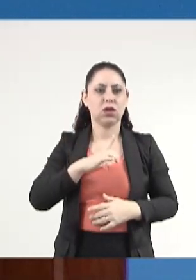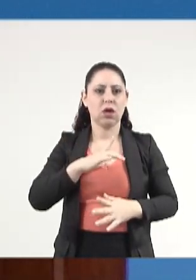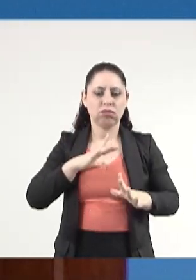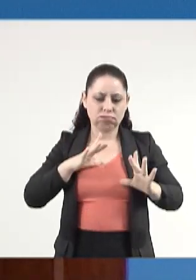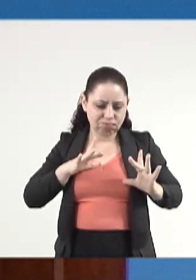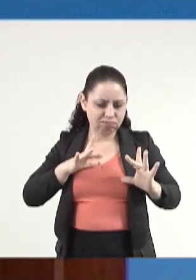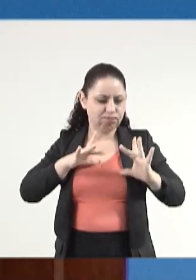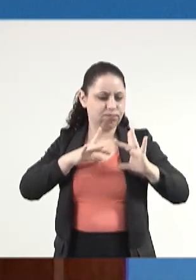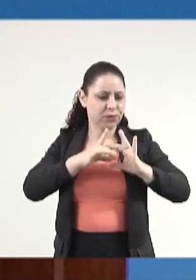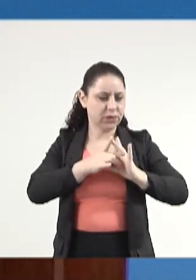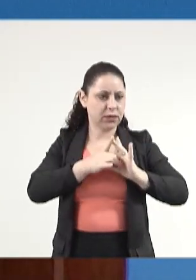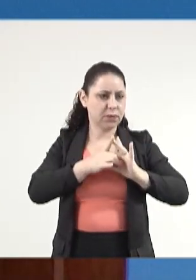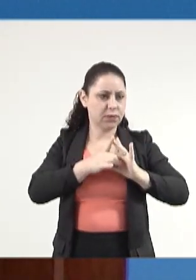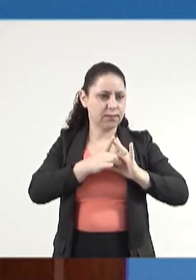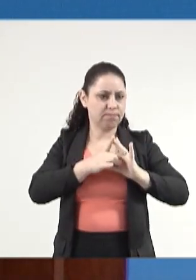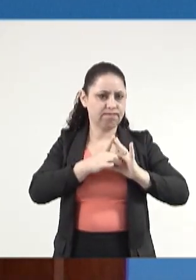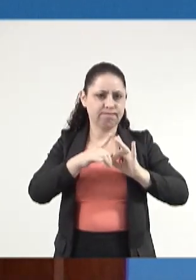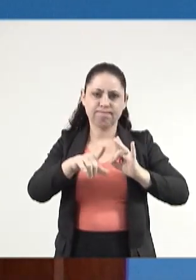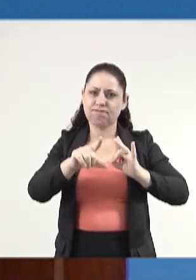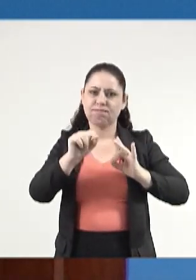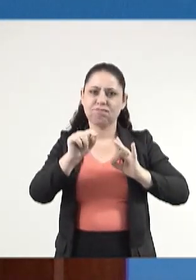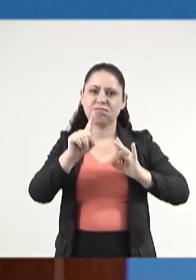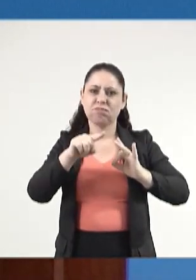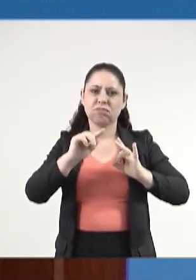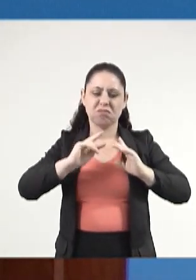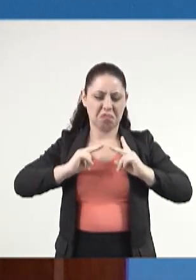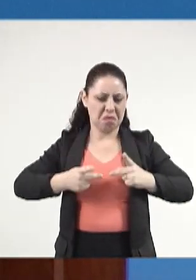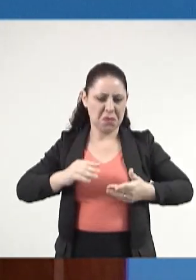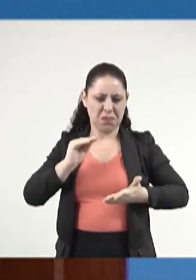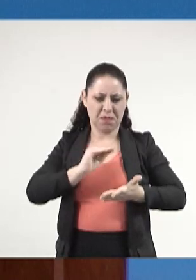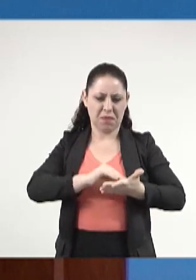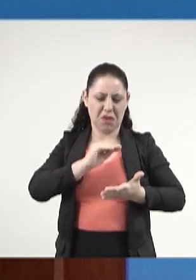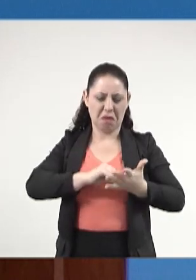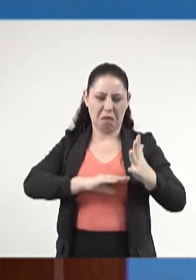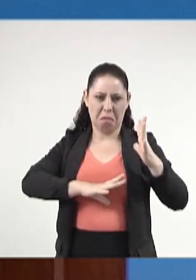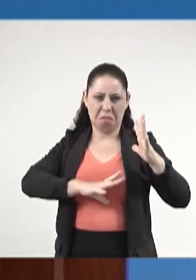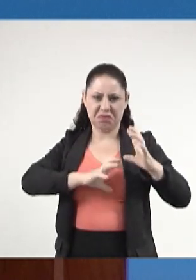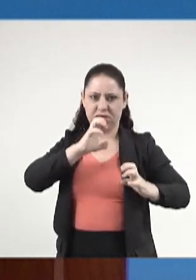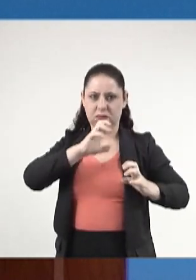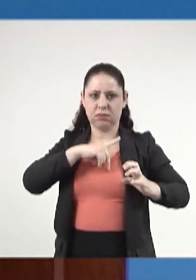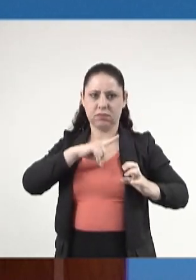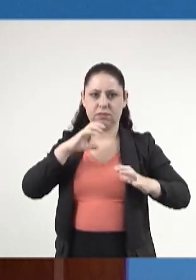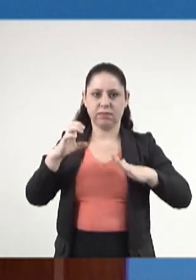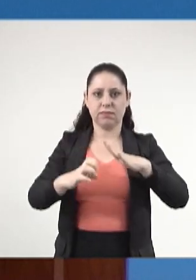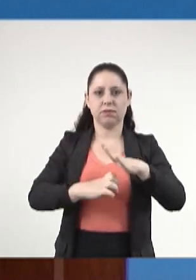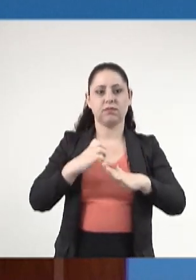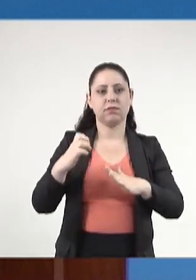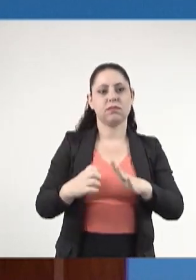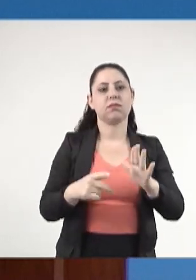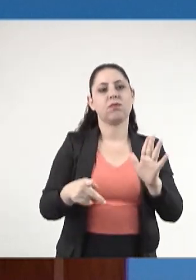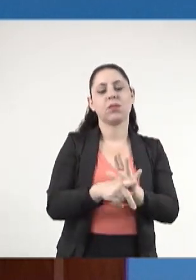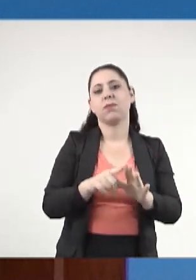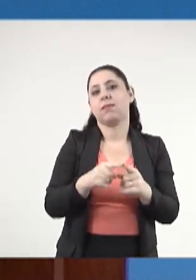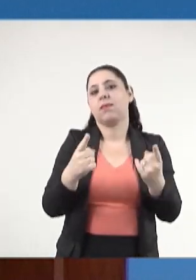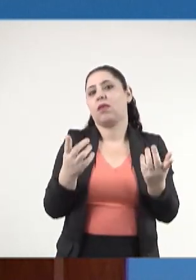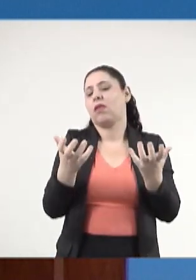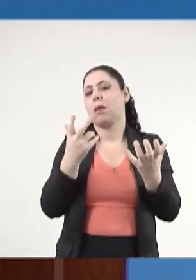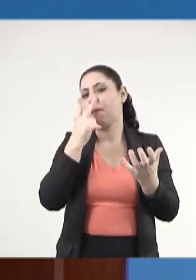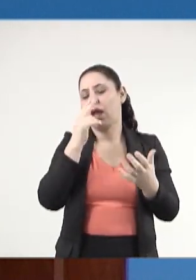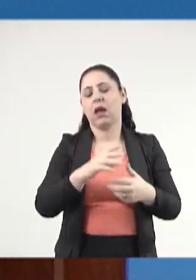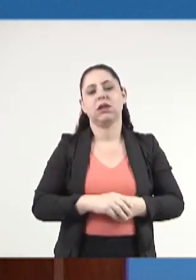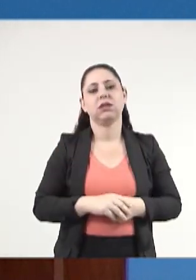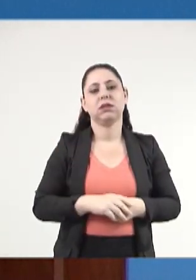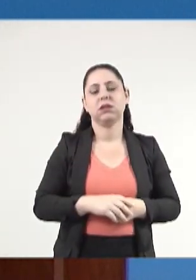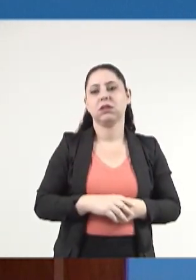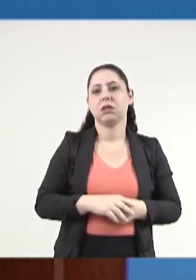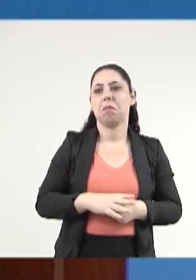conluio com essa atitude desumana, truculenta, empresarial. Parece que quer virar